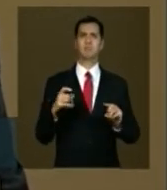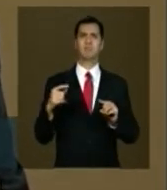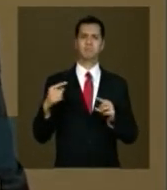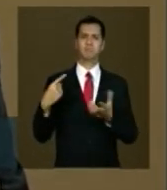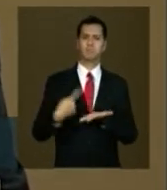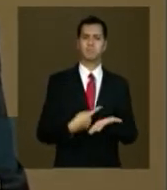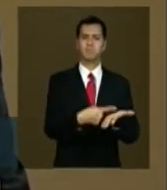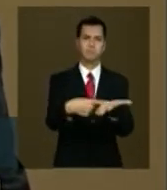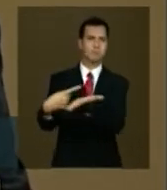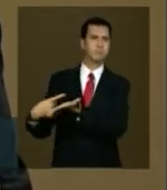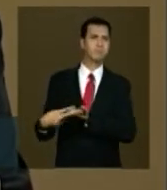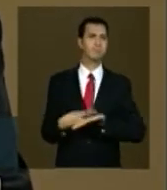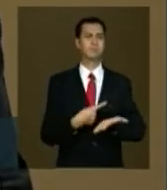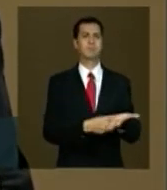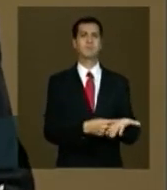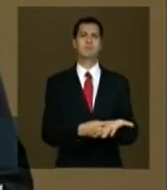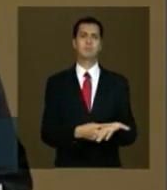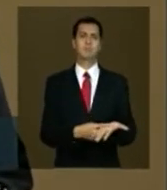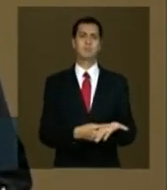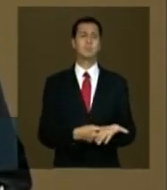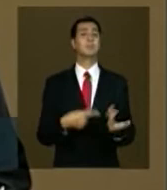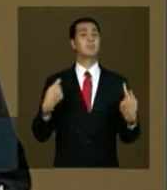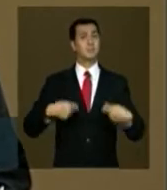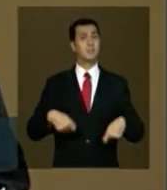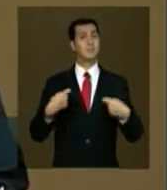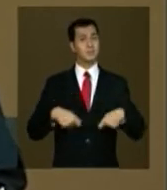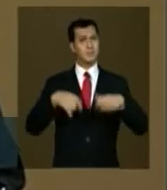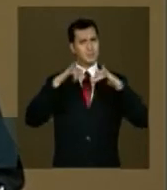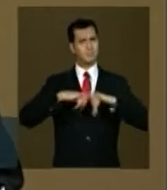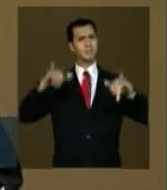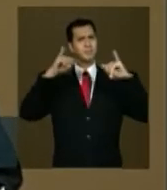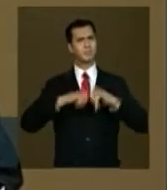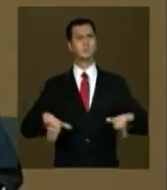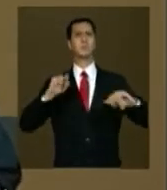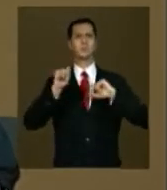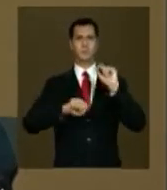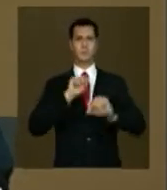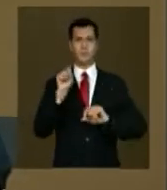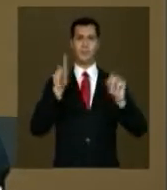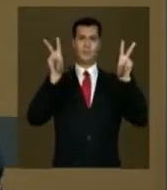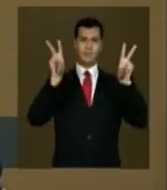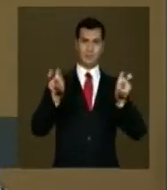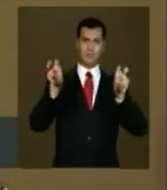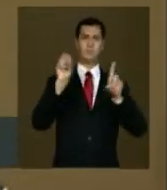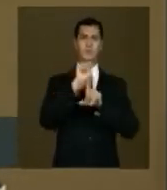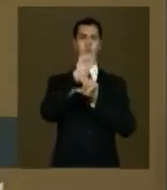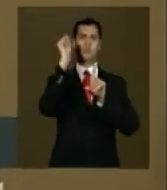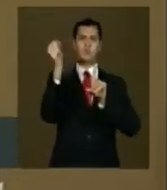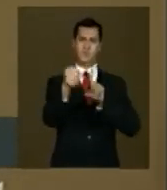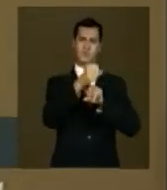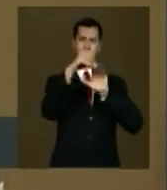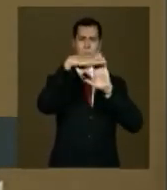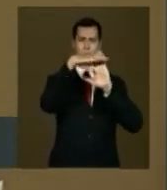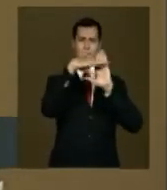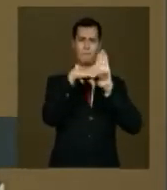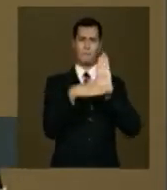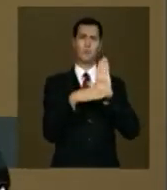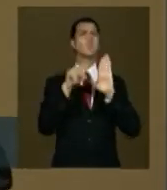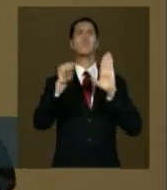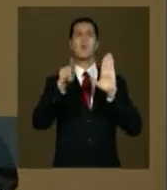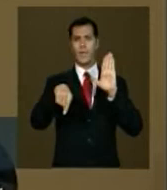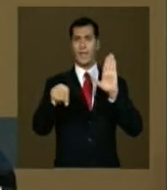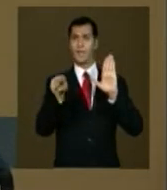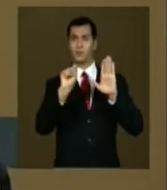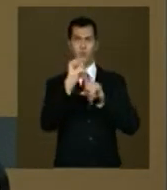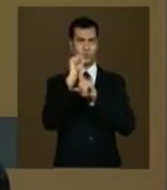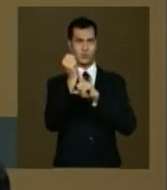importante reforçar o apoio à compreensão de que agenda social mais do que uma agenda de Equidade é uma